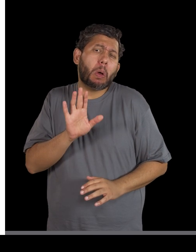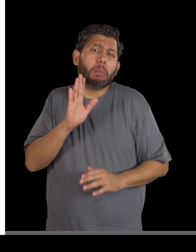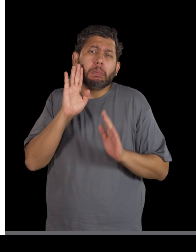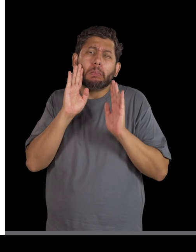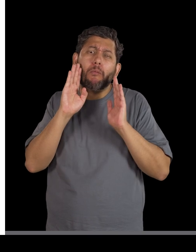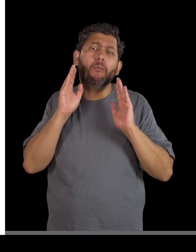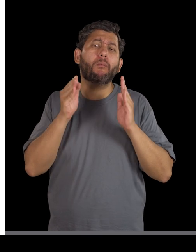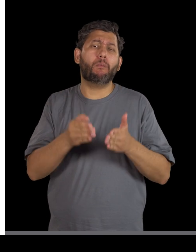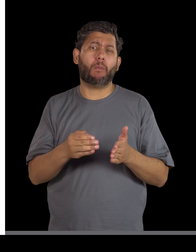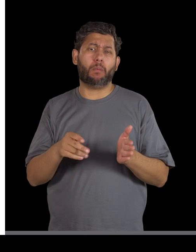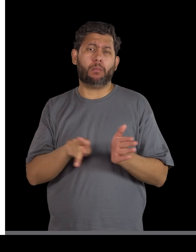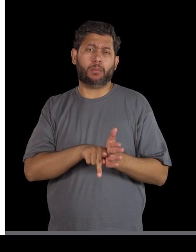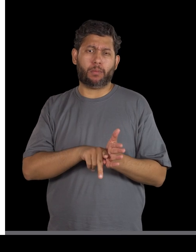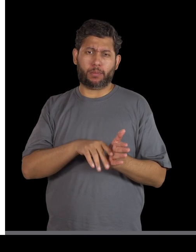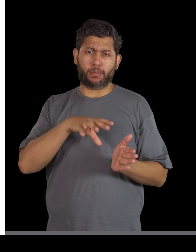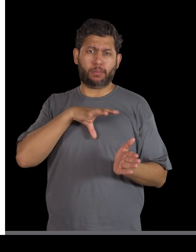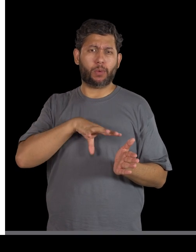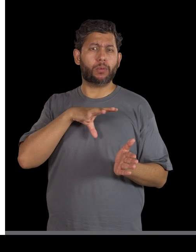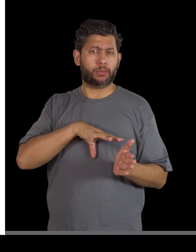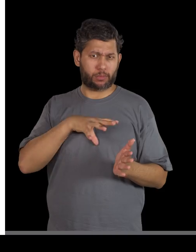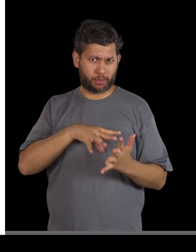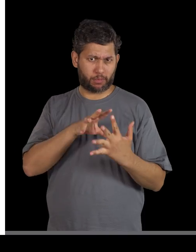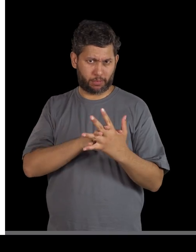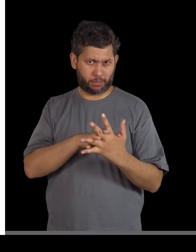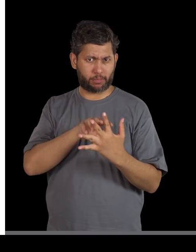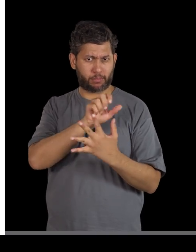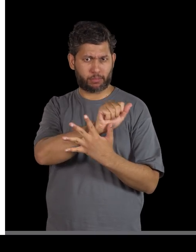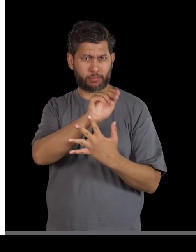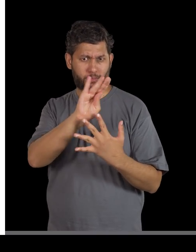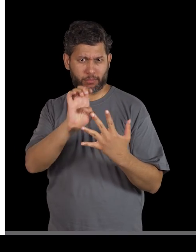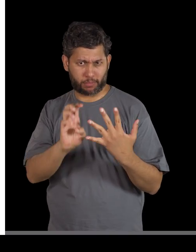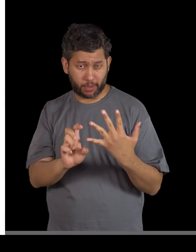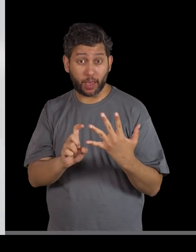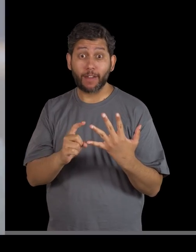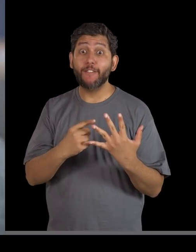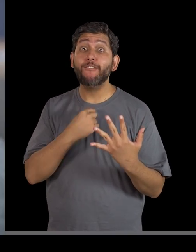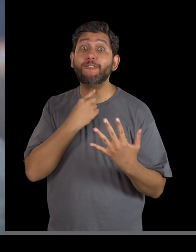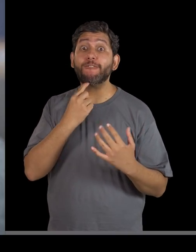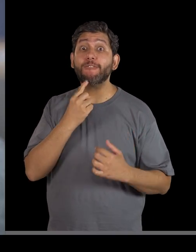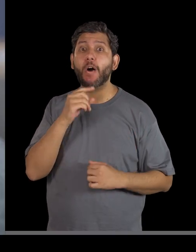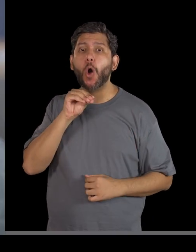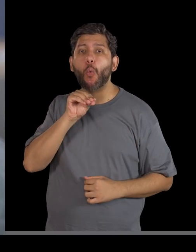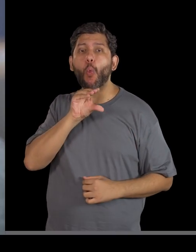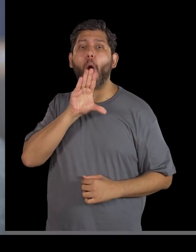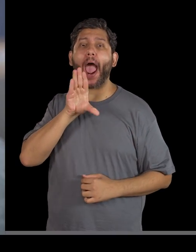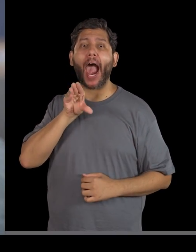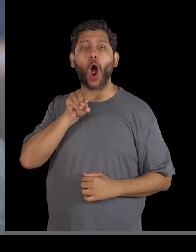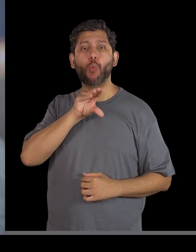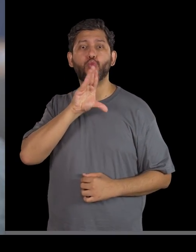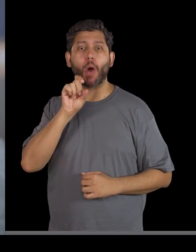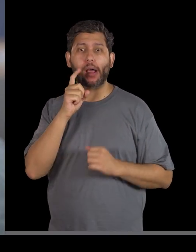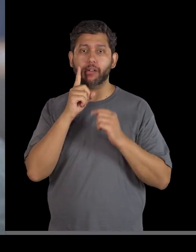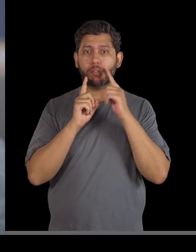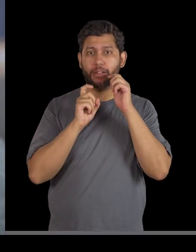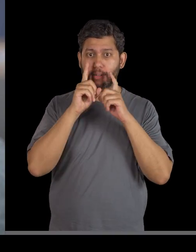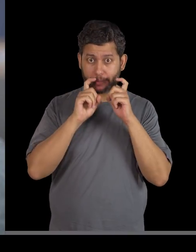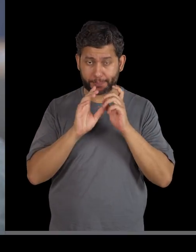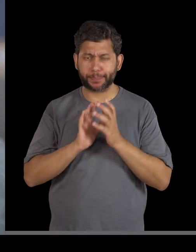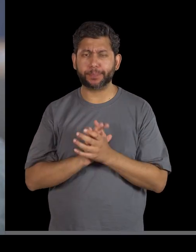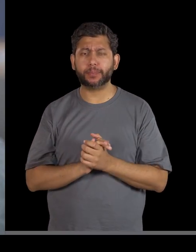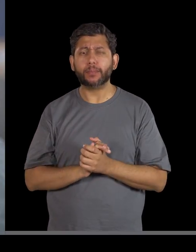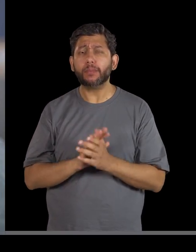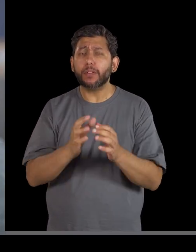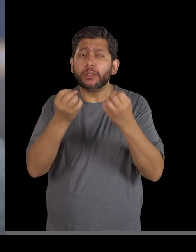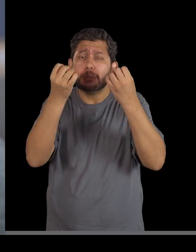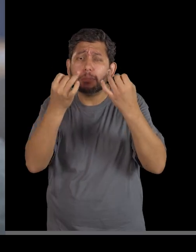interessam agora e ver quais são as vogais que existem no português brasileiro. E eu preciso salientar o seguinte, a gente está falando